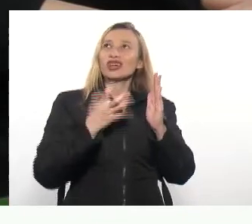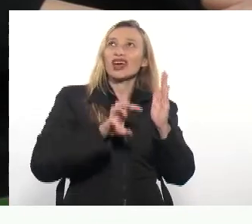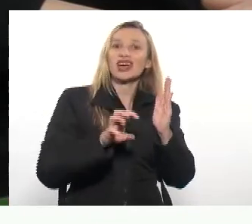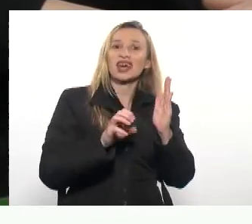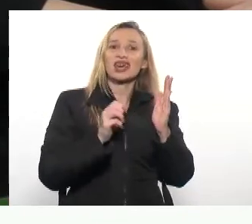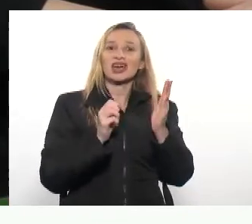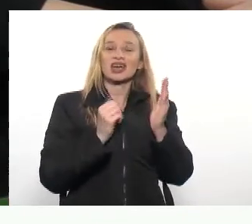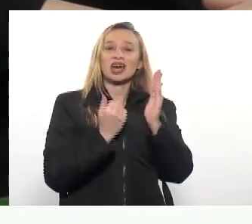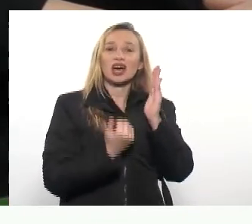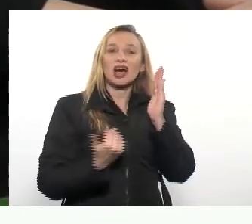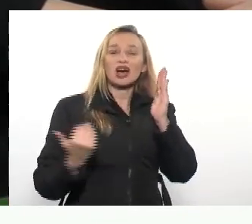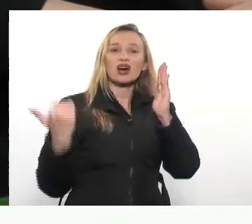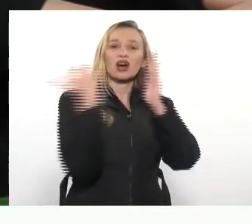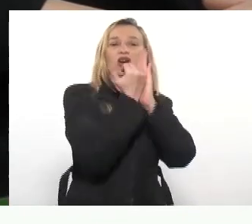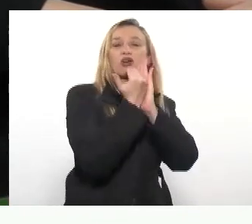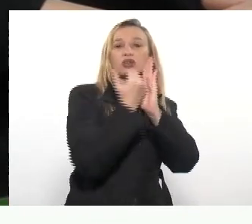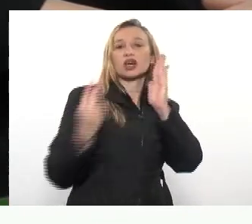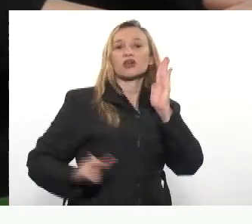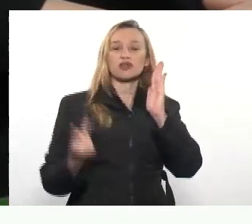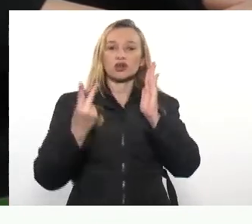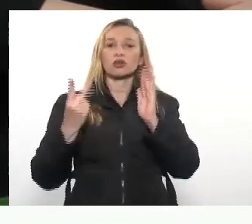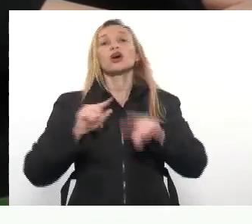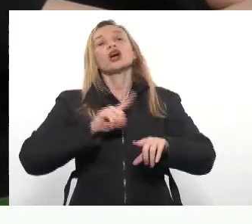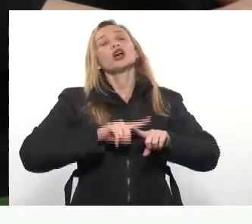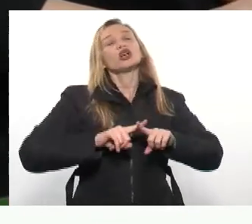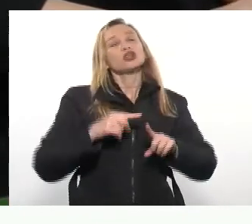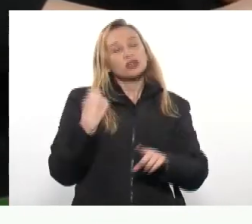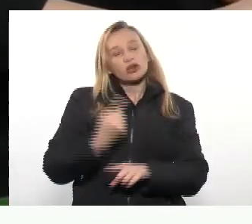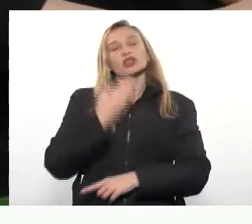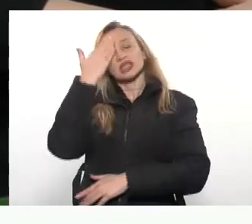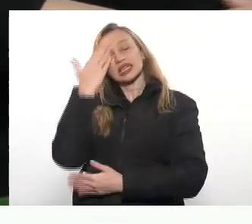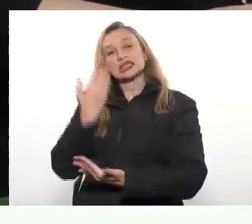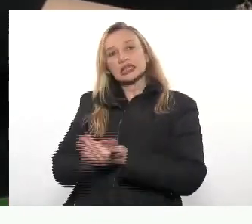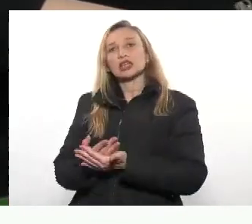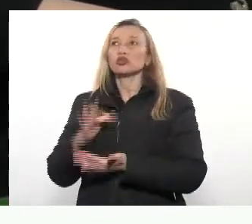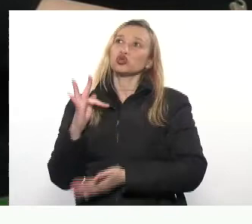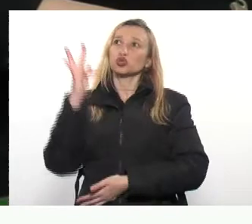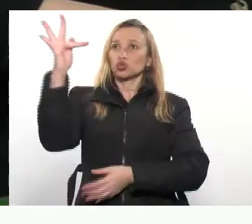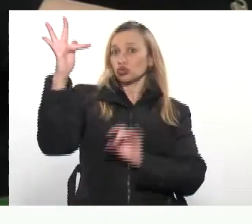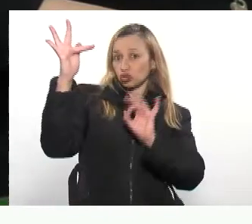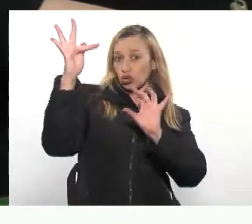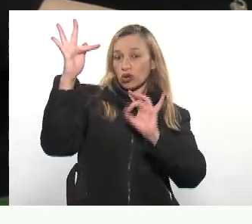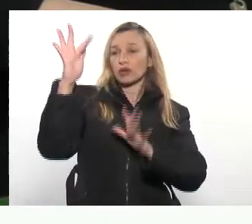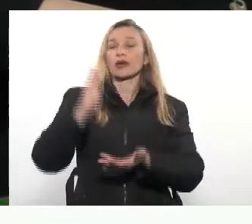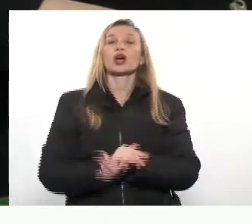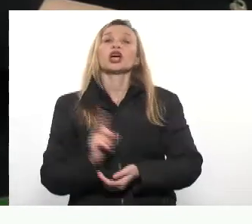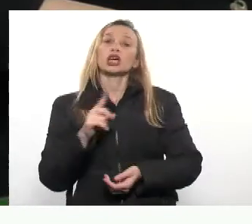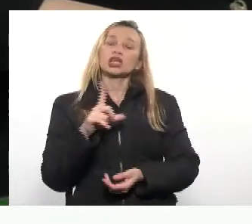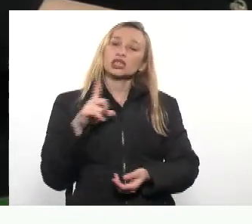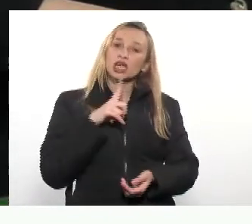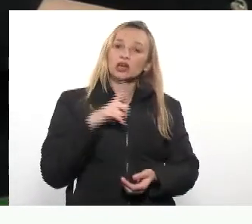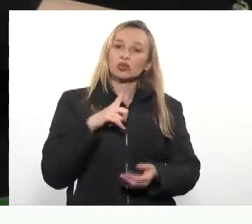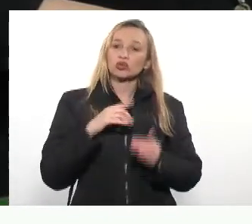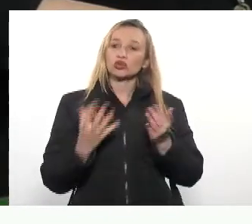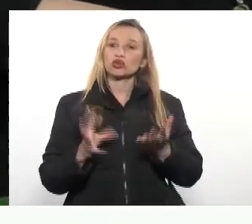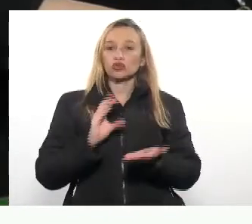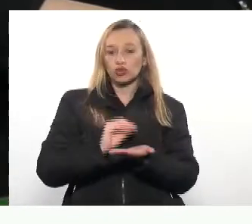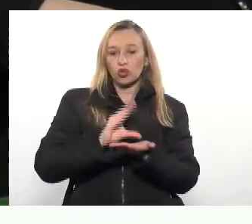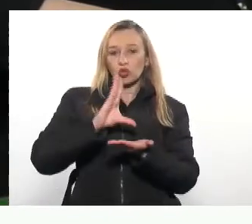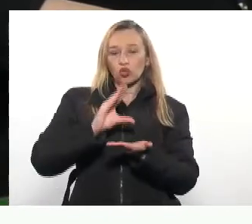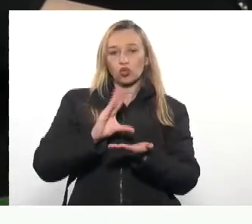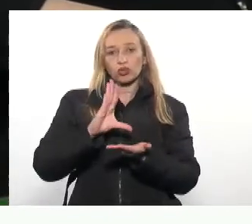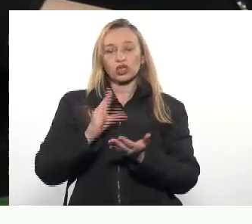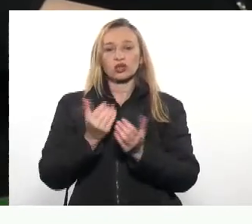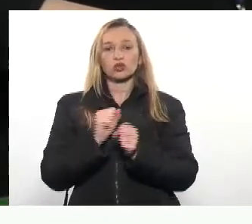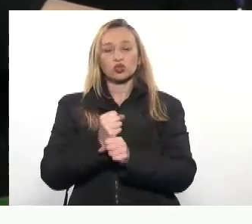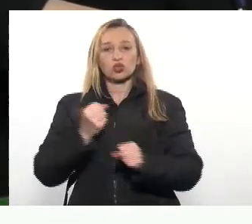essa mudança. A gente até acredita, mas aí o futuro dirá, né, que hoje nós temos um grande volume de clientes